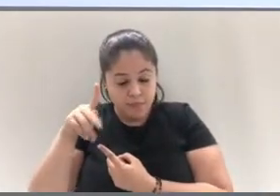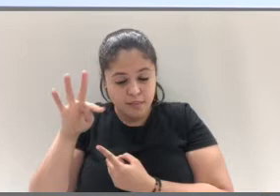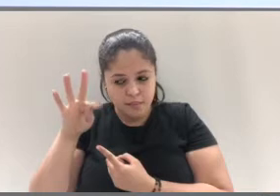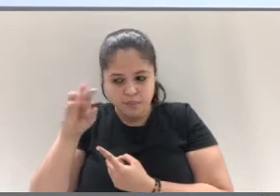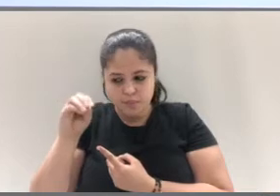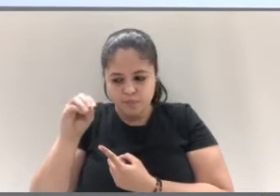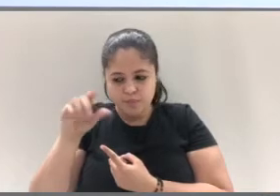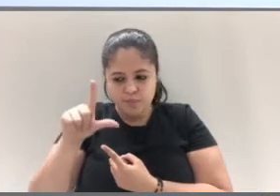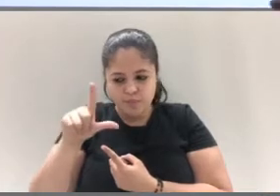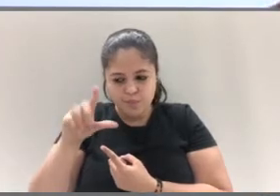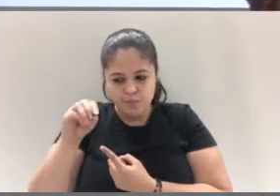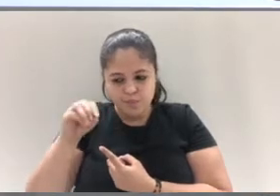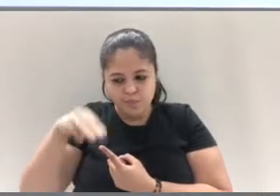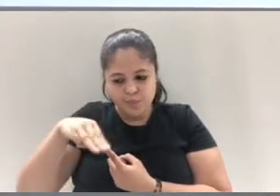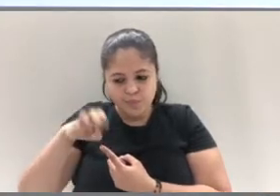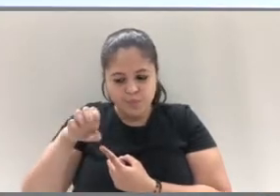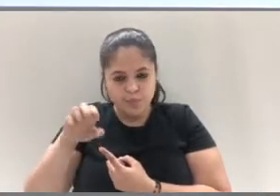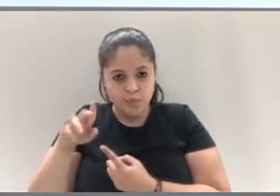propôs